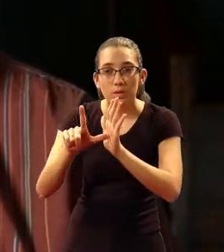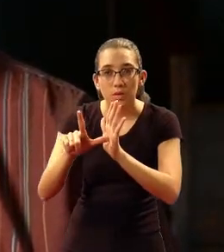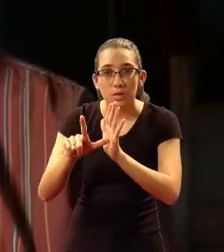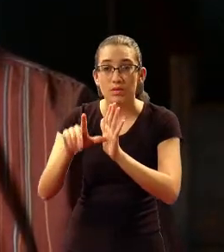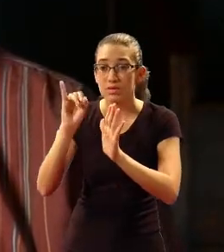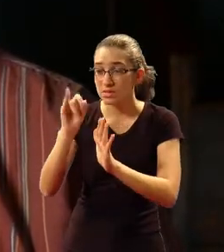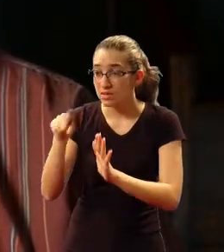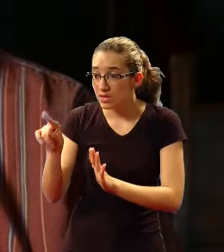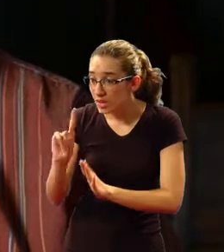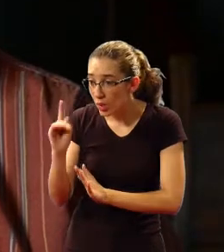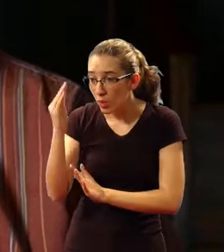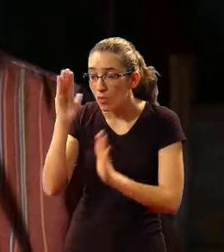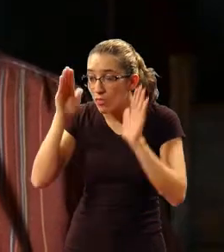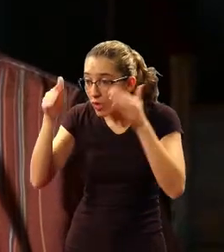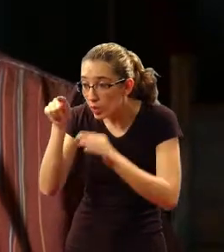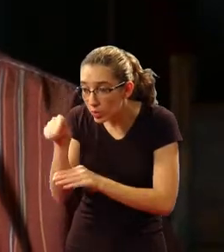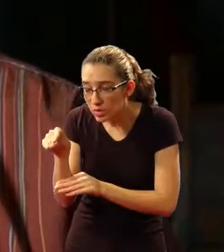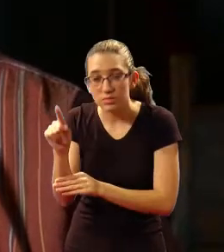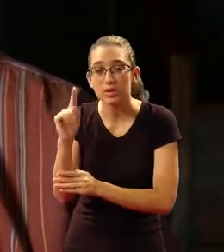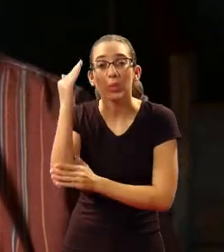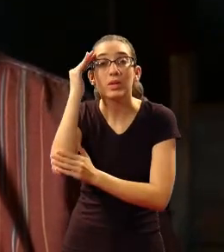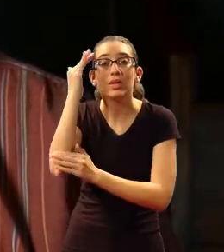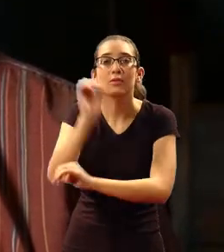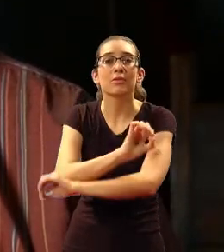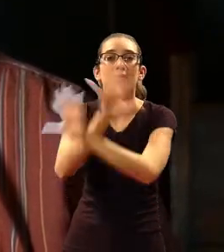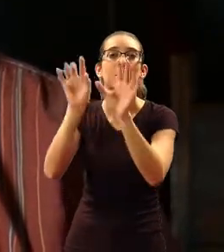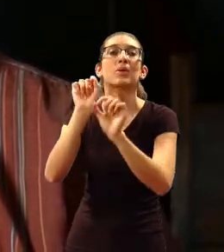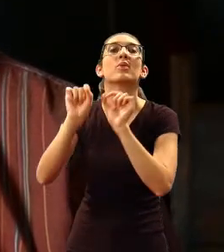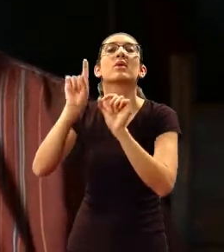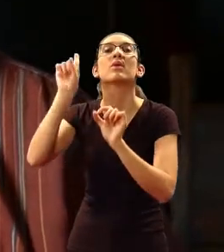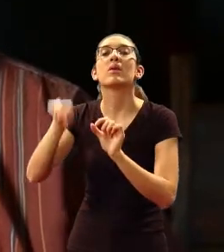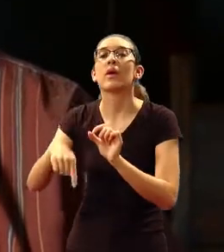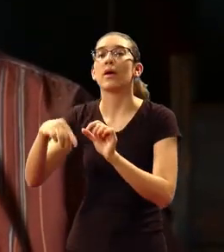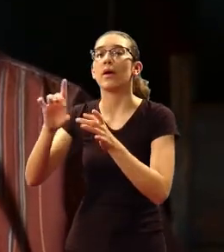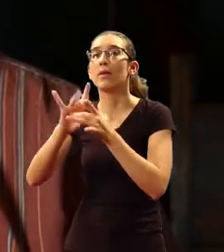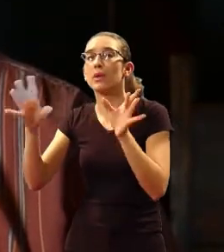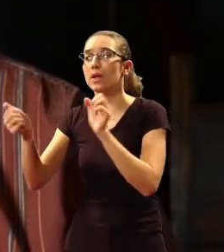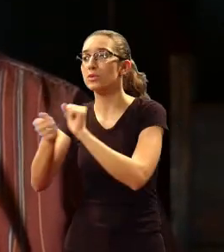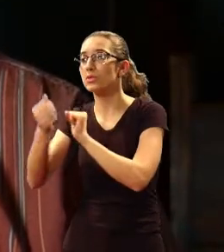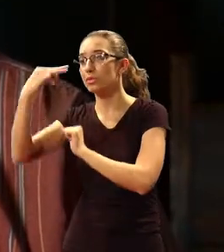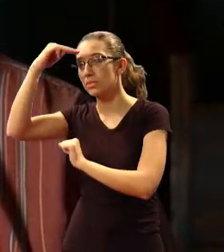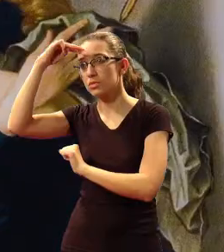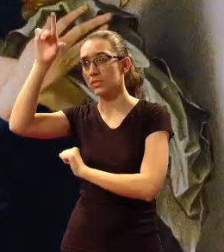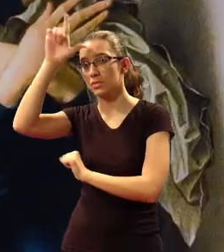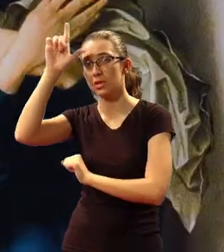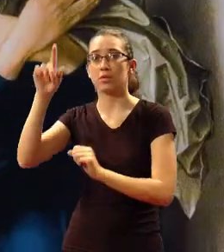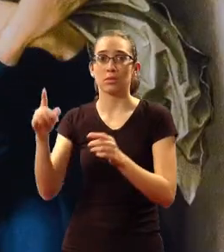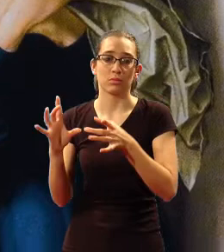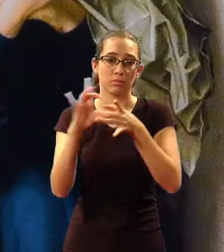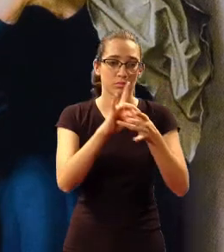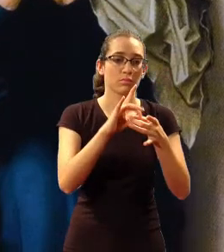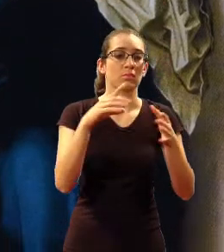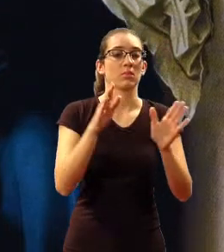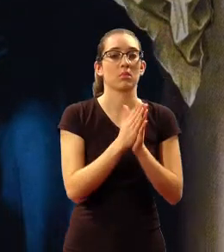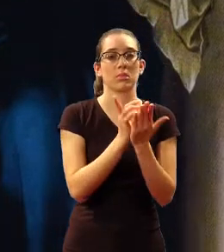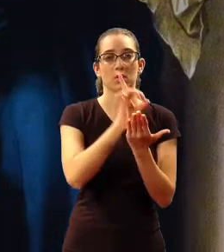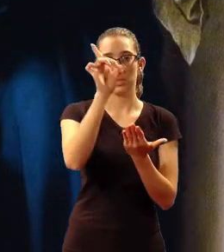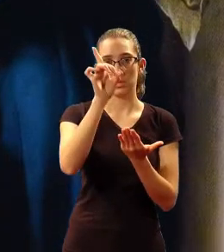olhar isso. Não vai entender o que é liberdade em Lutero e muito menos na Bíblia, obviamente.